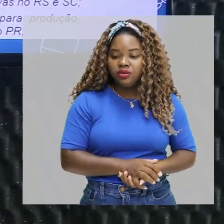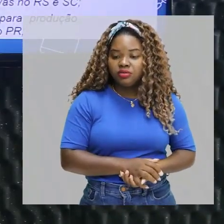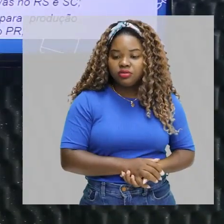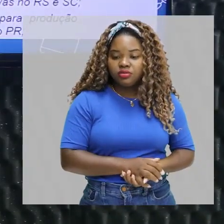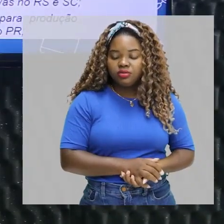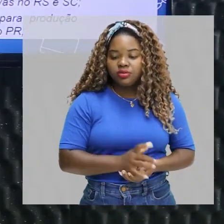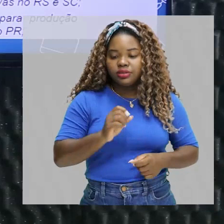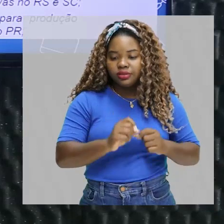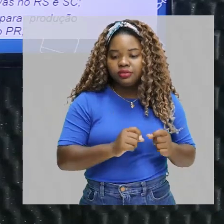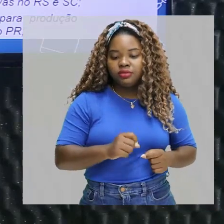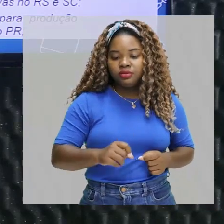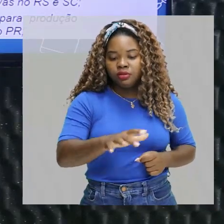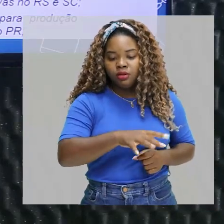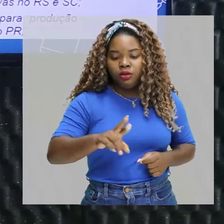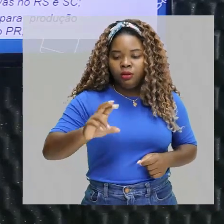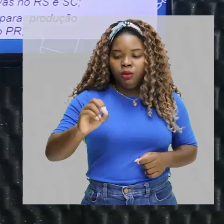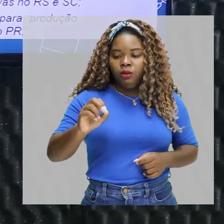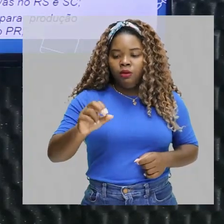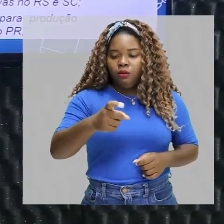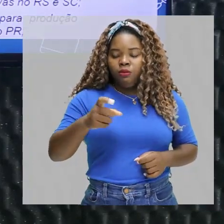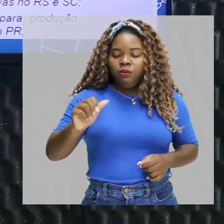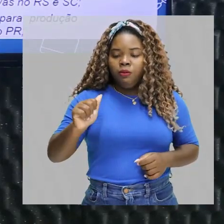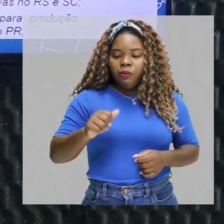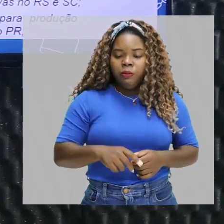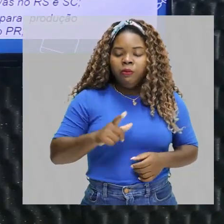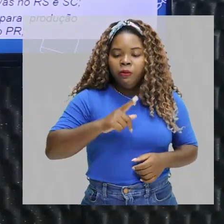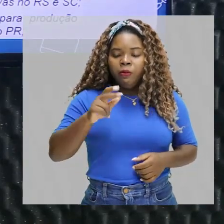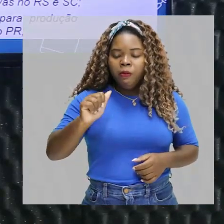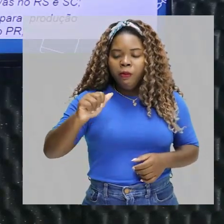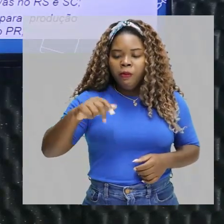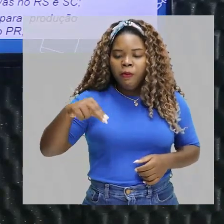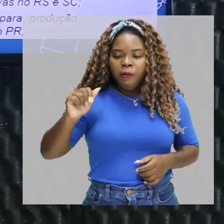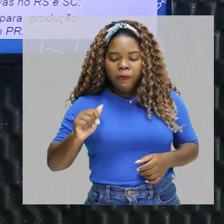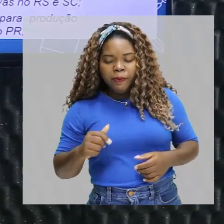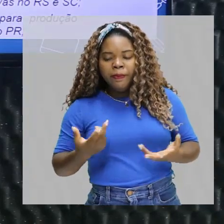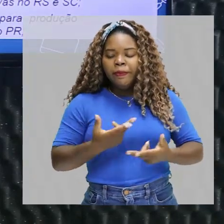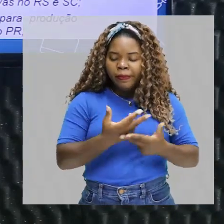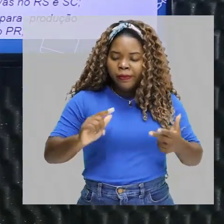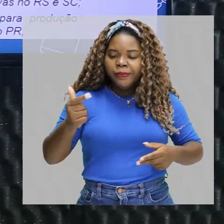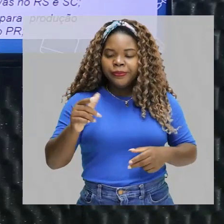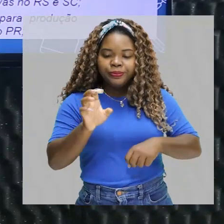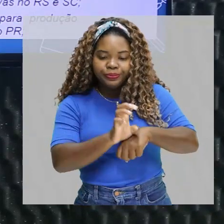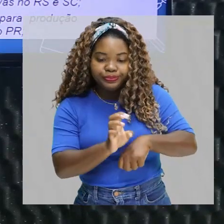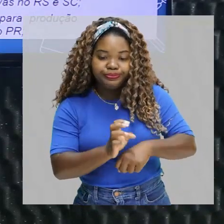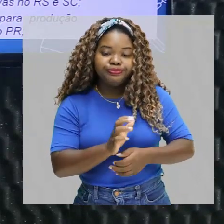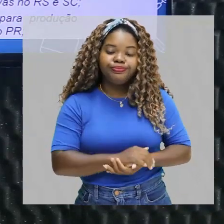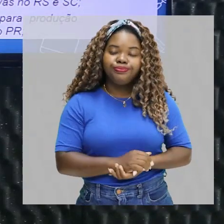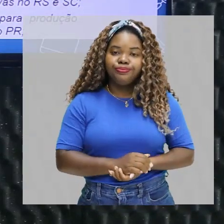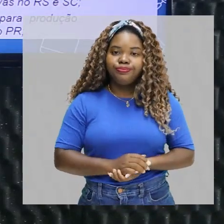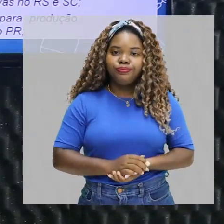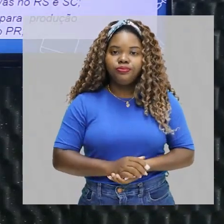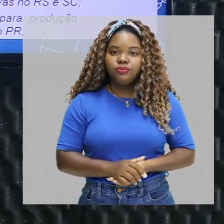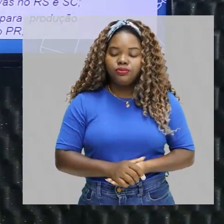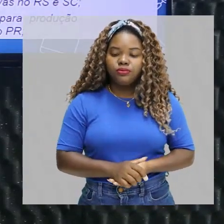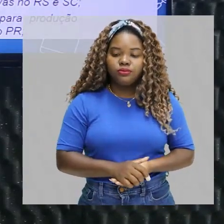a famosa terra roxa né tu vai ter nessa região aqui do Paraná também Santa Catarina Tá certo então são solos férteis propícios ali para agricultura